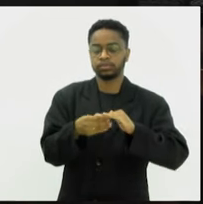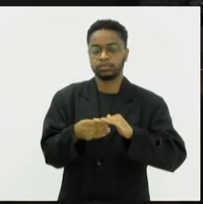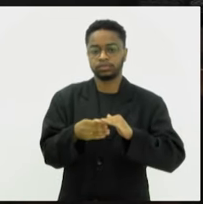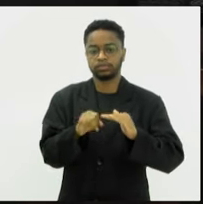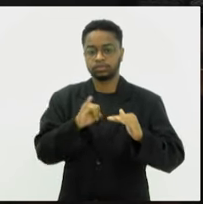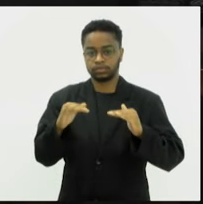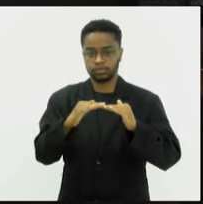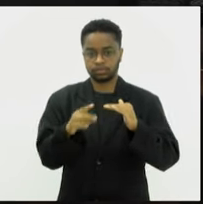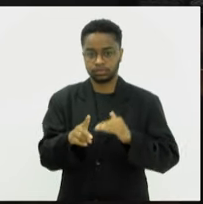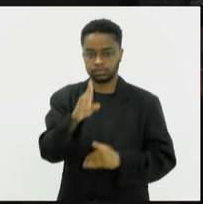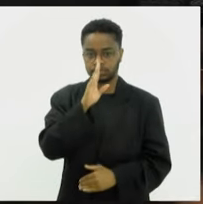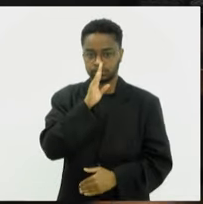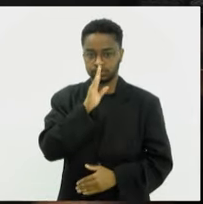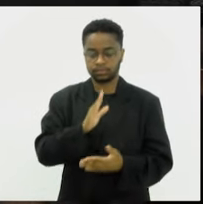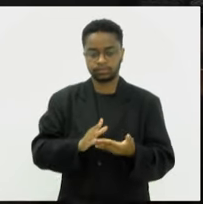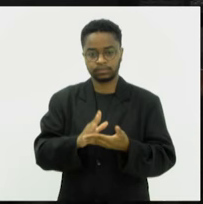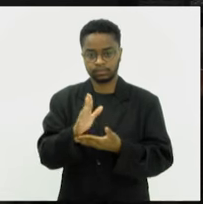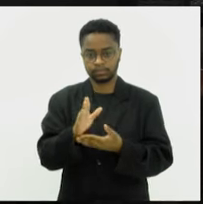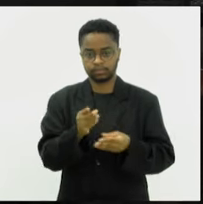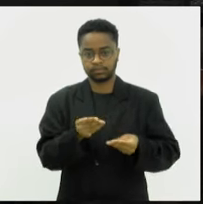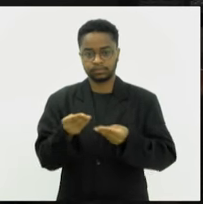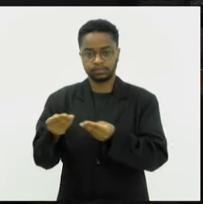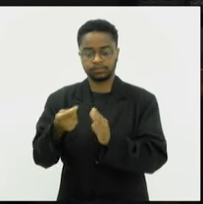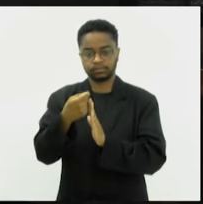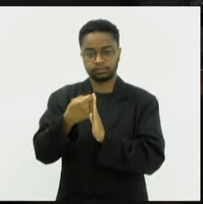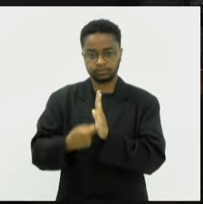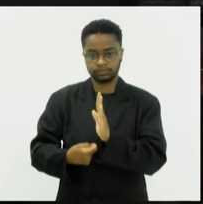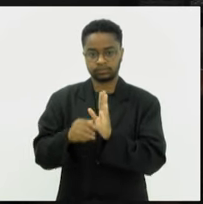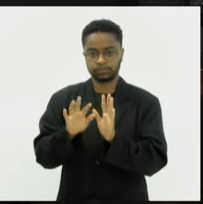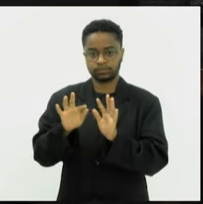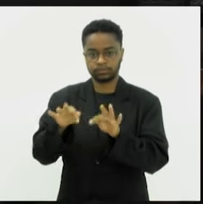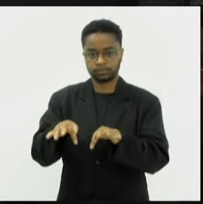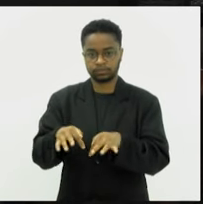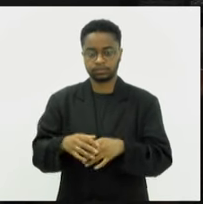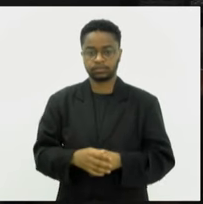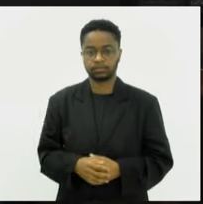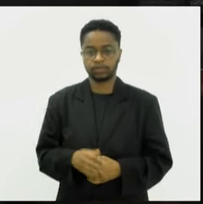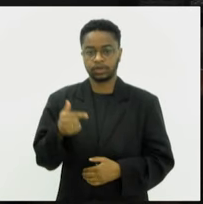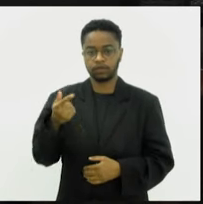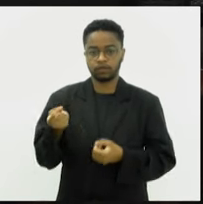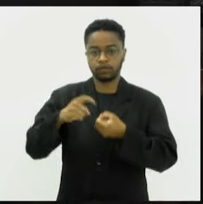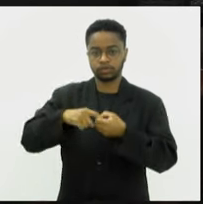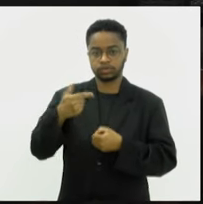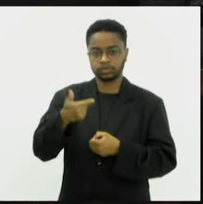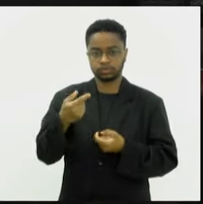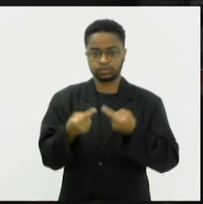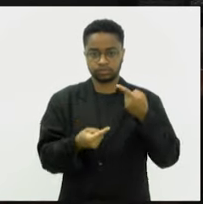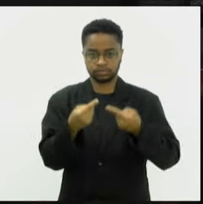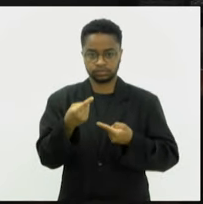estão. Aprovado. Vai a redação do vencido para a segunda discussão.